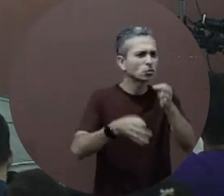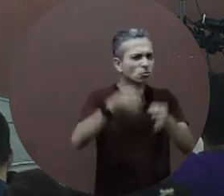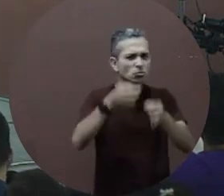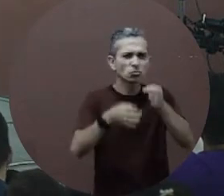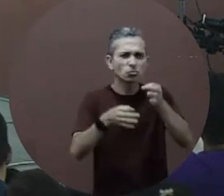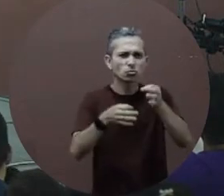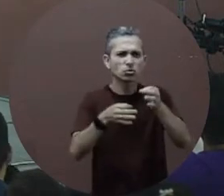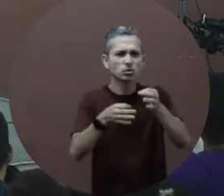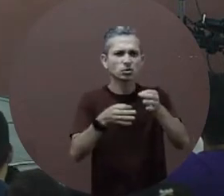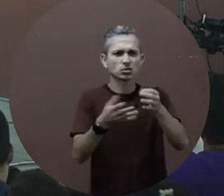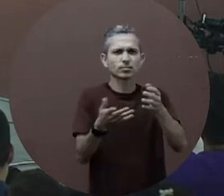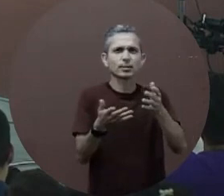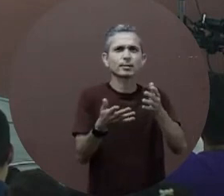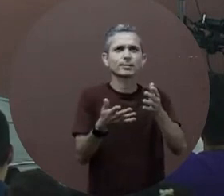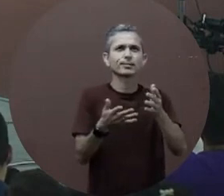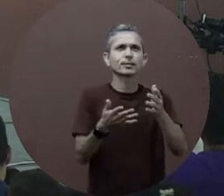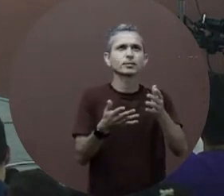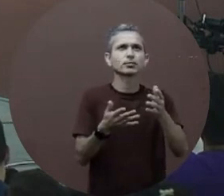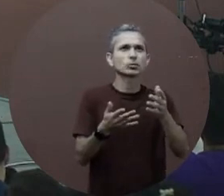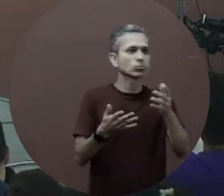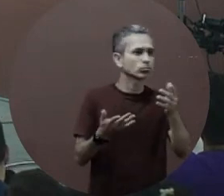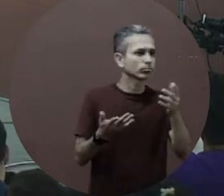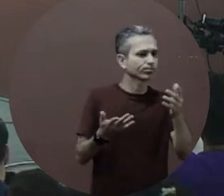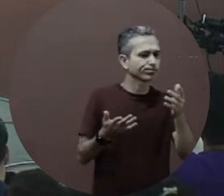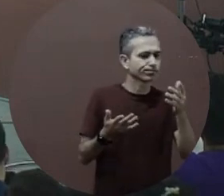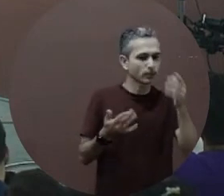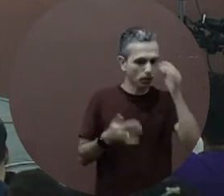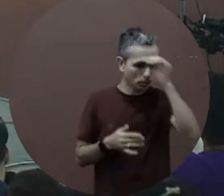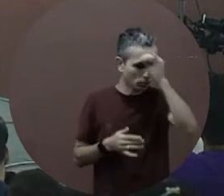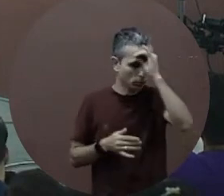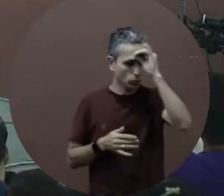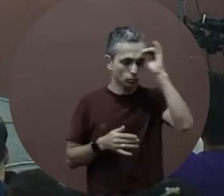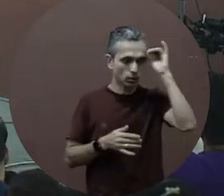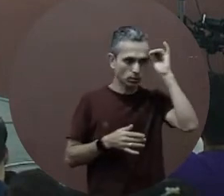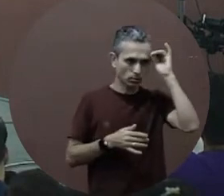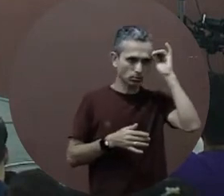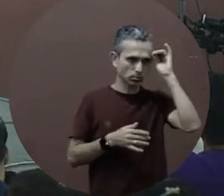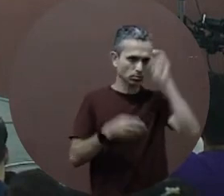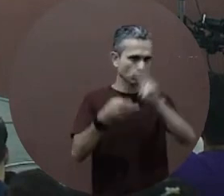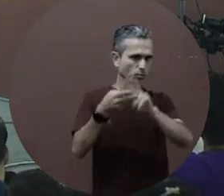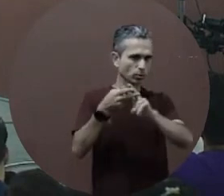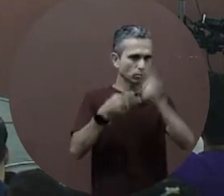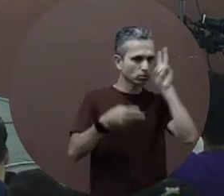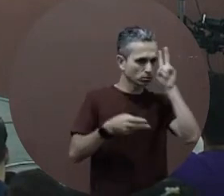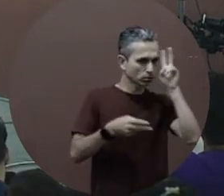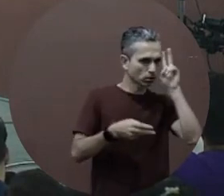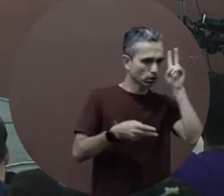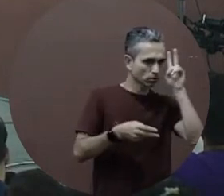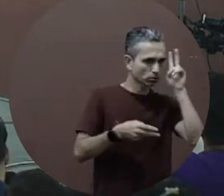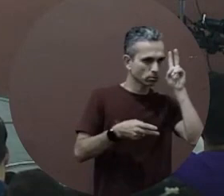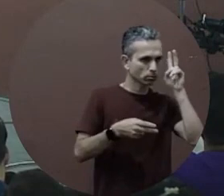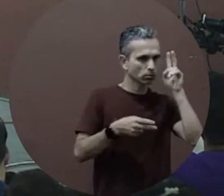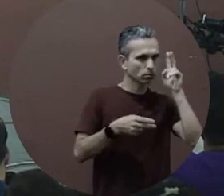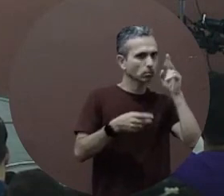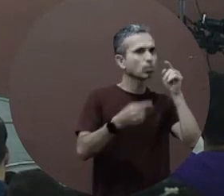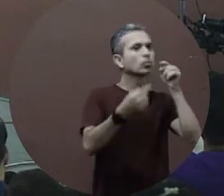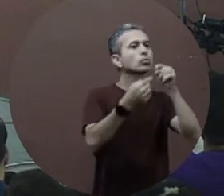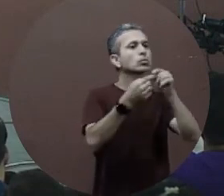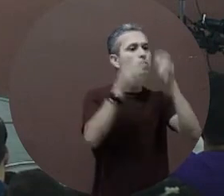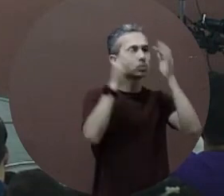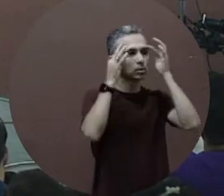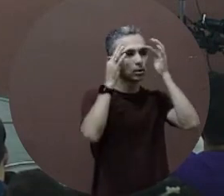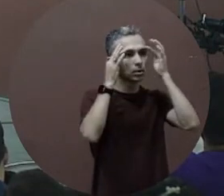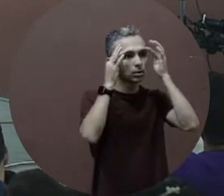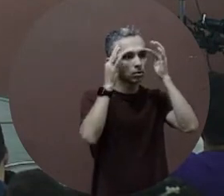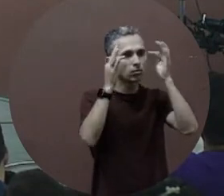ser alcançados lá naquele presídio. Lembre-se daqueles que foram presos por sua fé. Aqueles